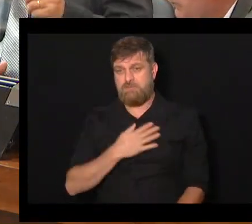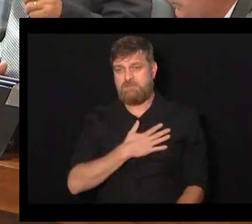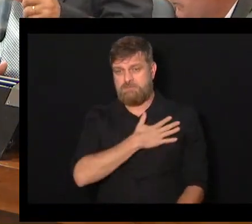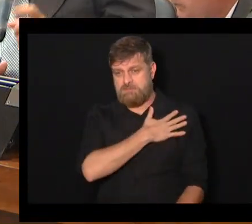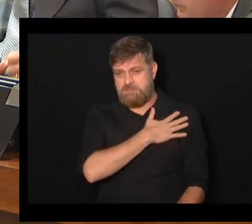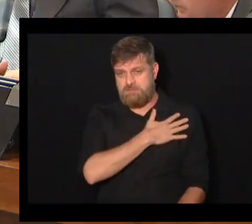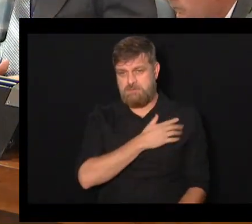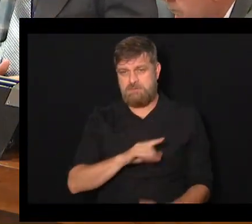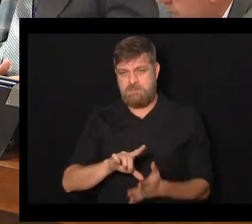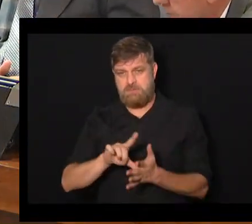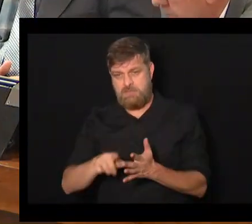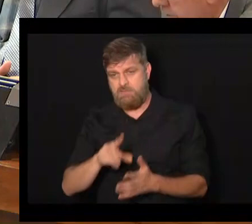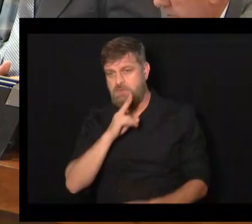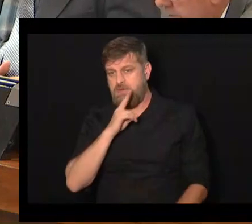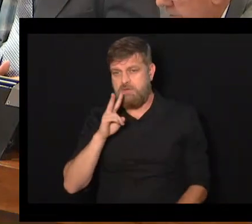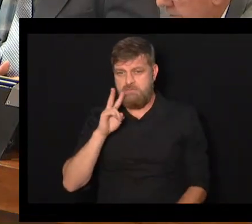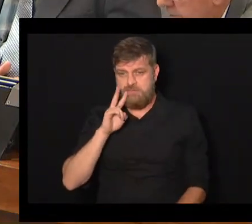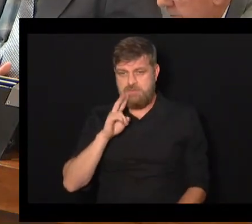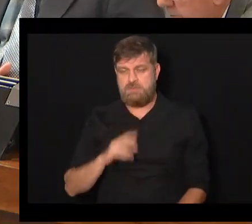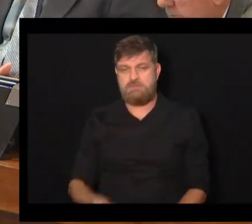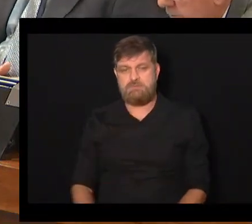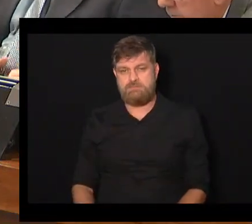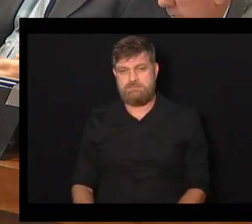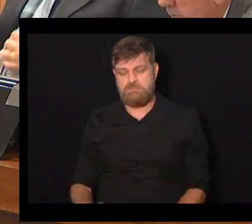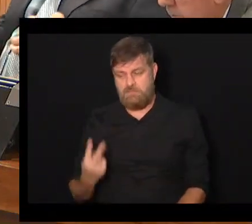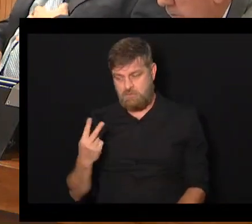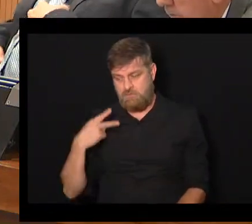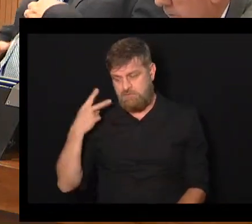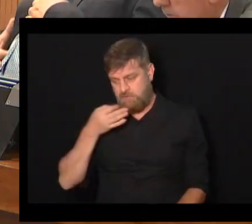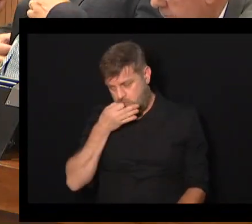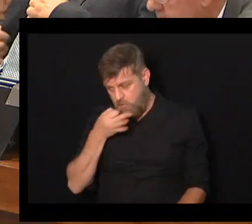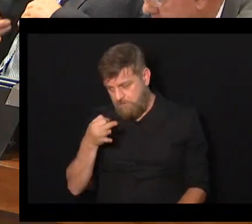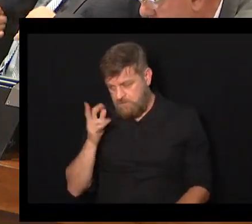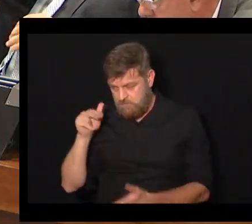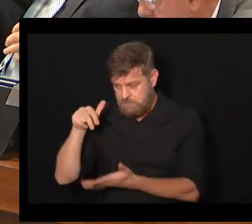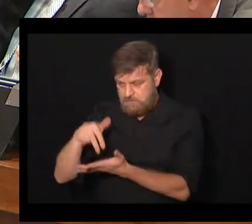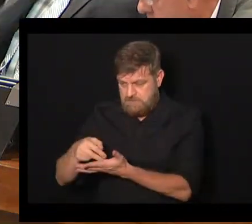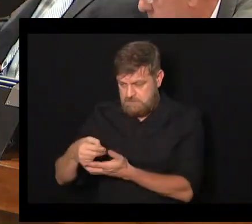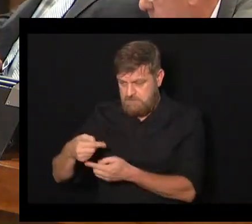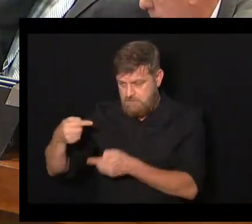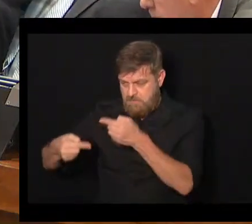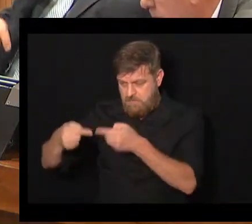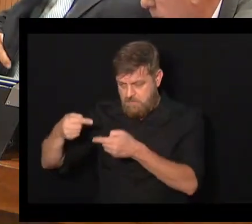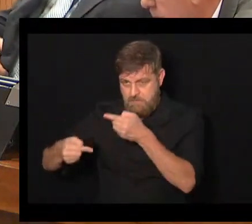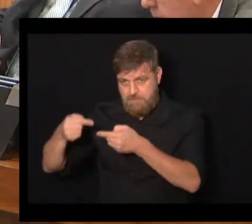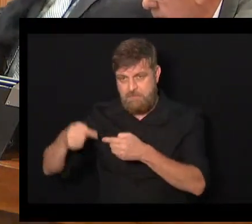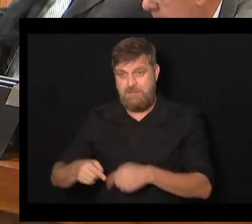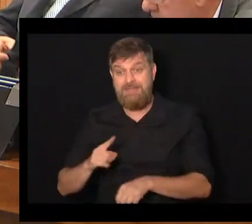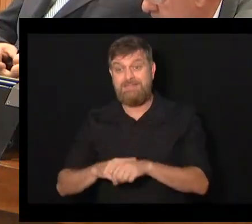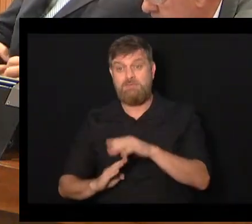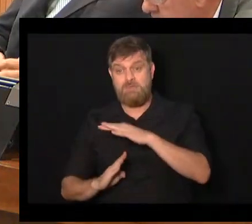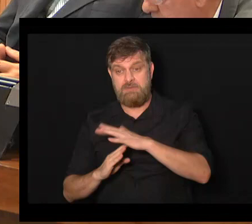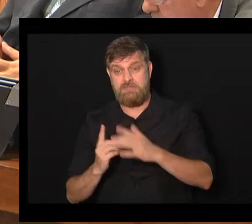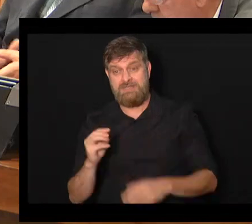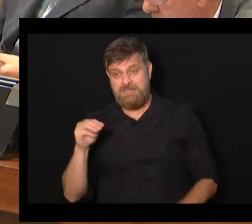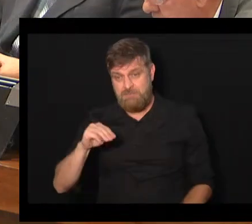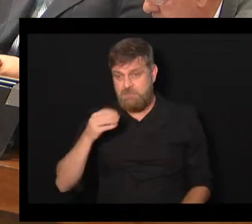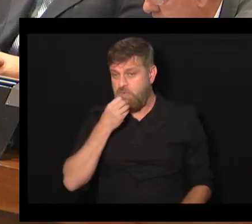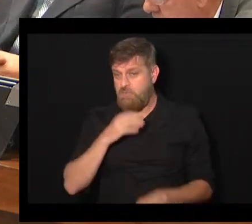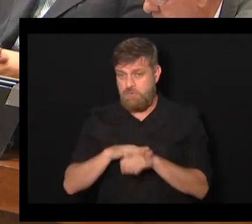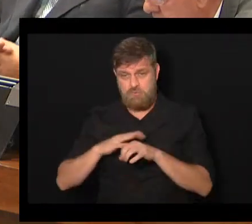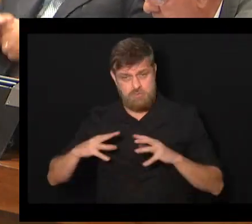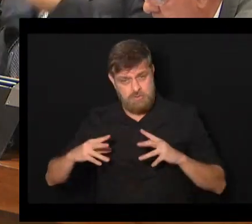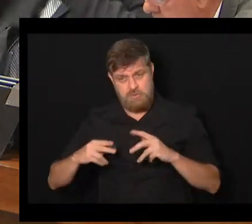e o vereador Vinícius Gratti inscrito. Vereador Tenente Santini, Vossa Excelência tem a tribuna por até 10 minutos. Boa noite a todos,